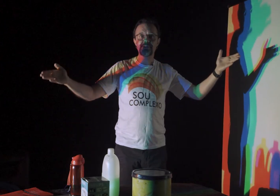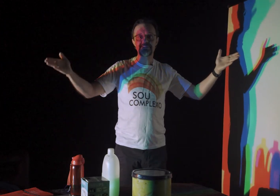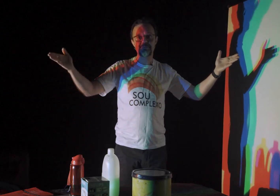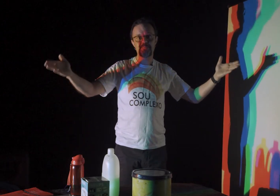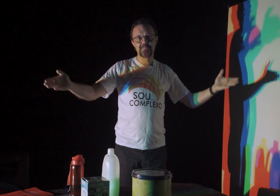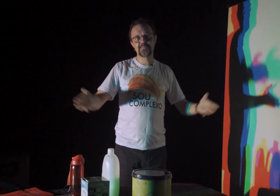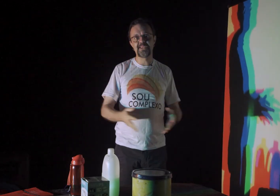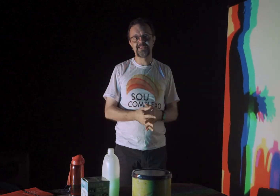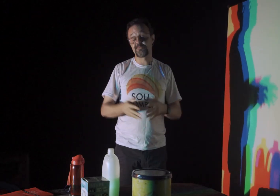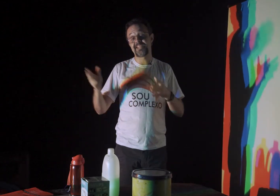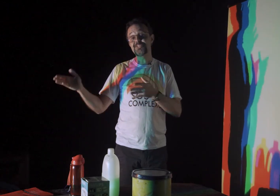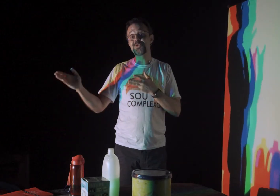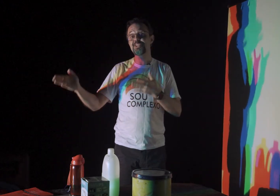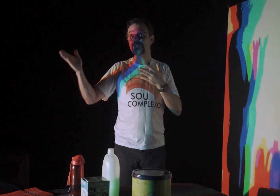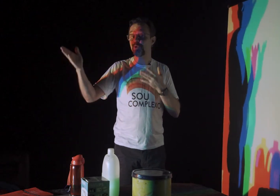três cores